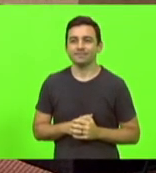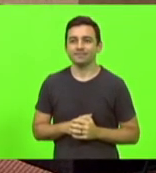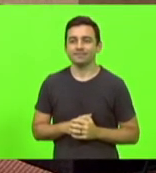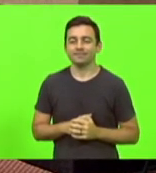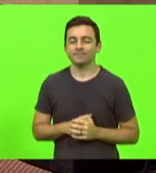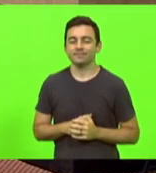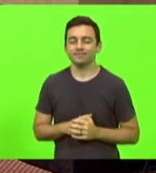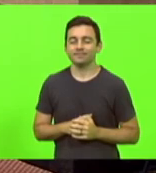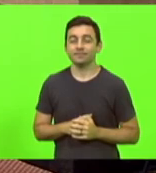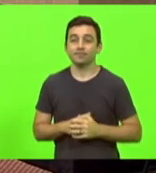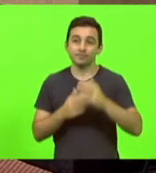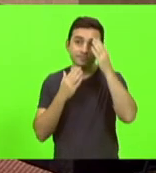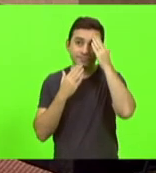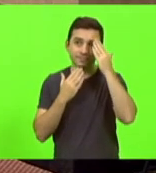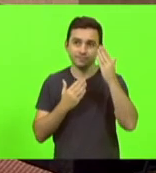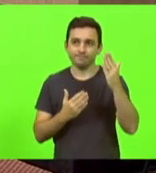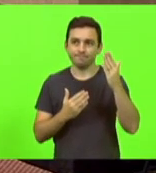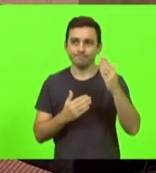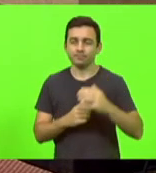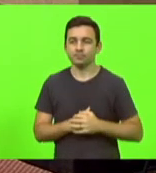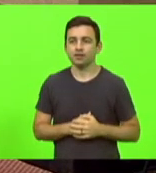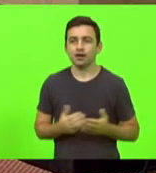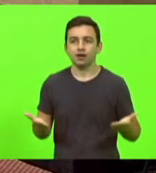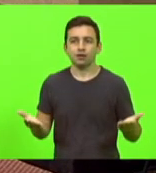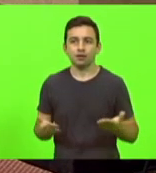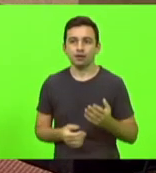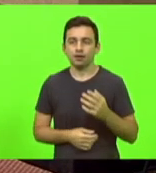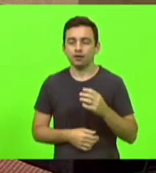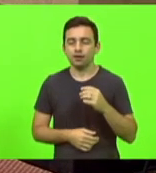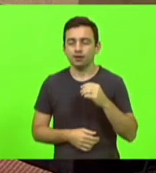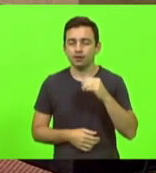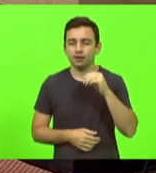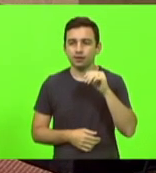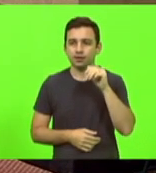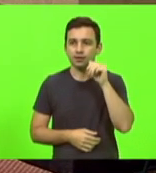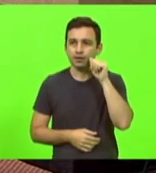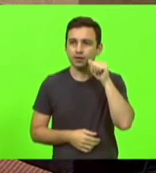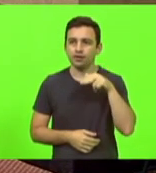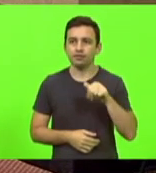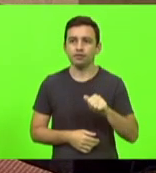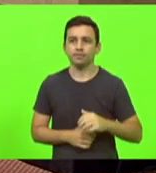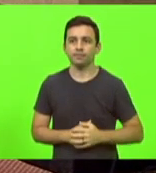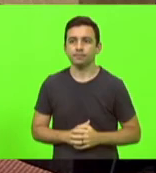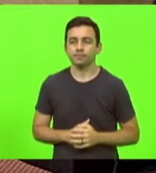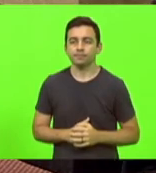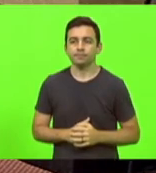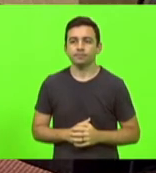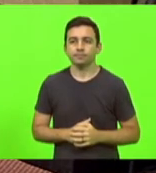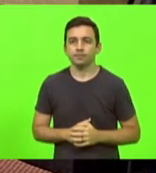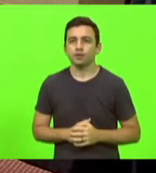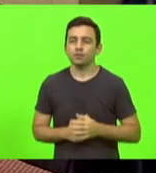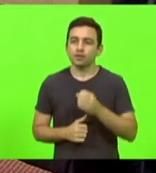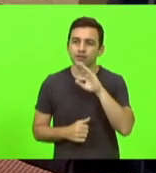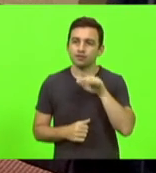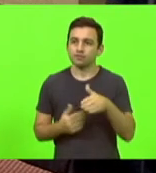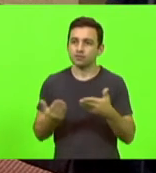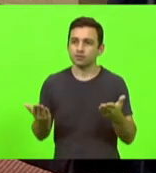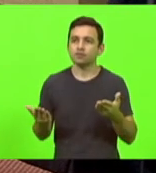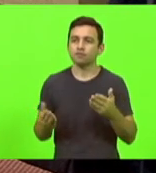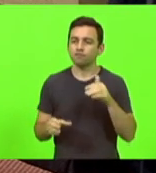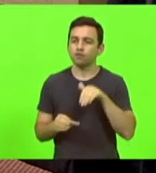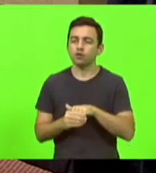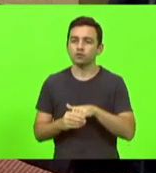deputada Ada. Como vota a deputada Ana Caroline Campagnolo? Boa tarde, senhores colegas. Voto o